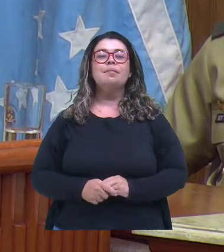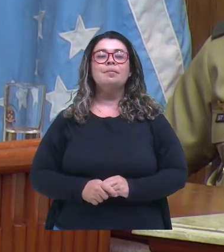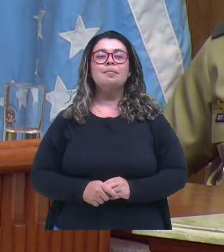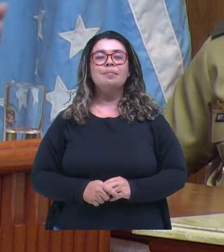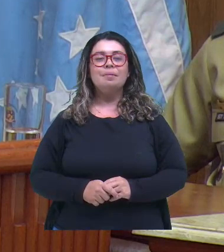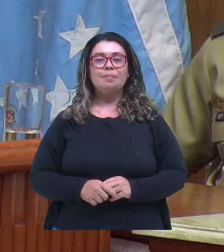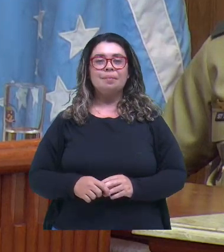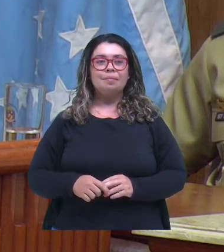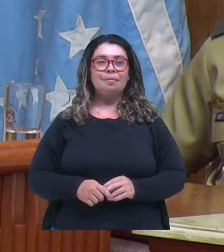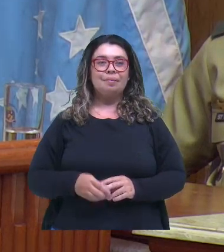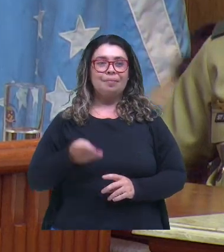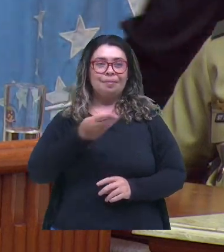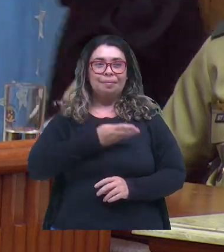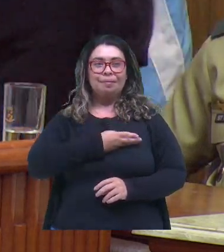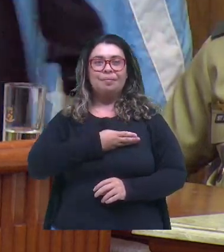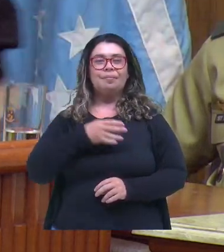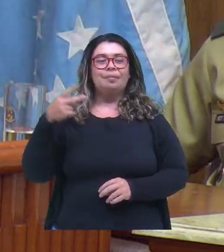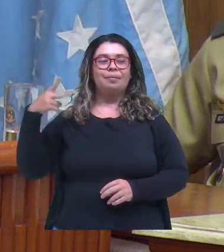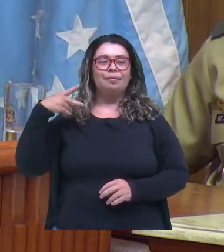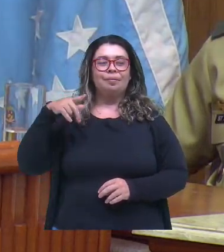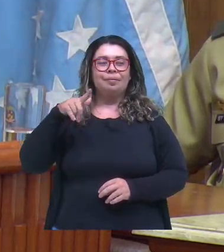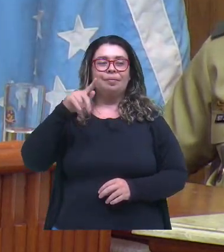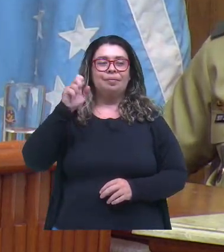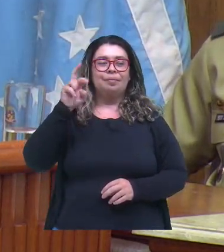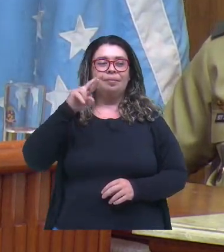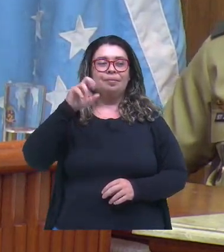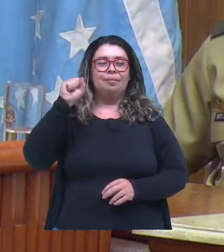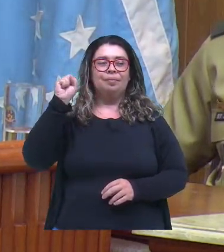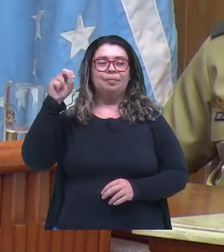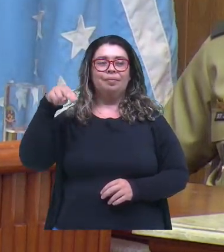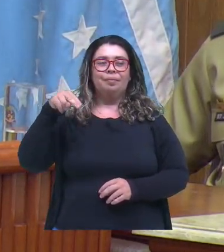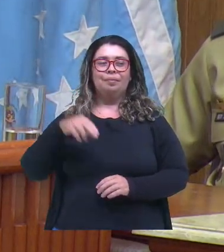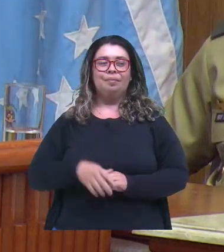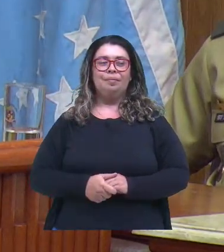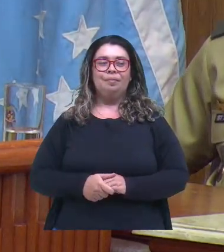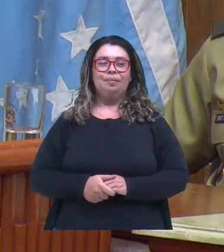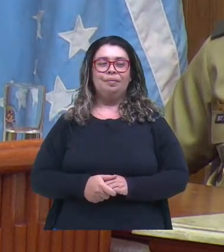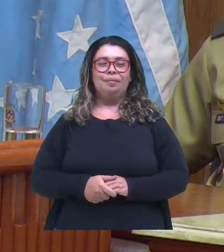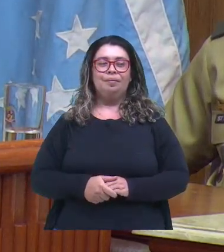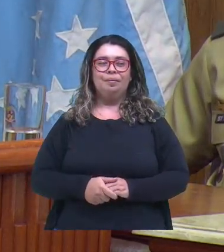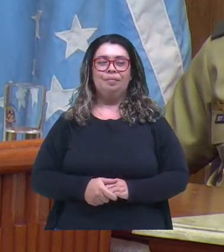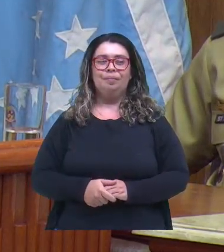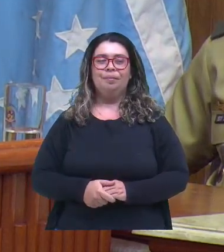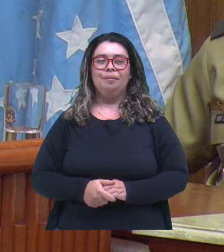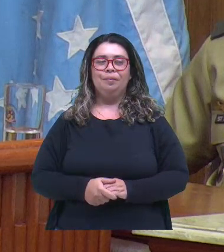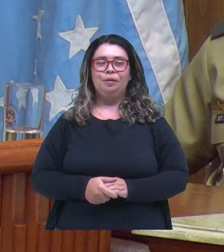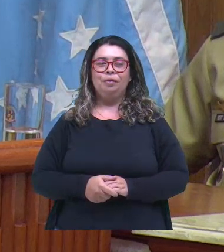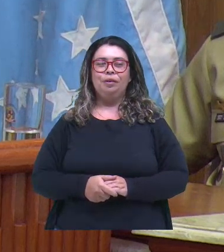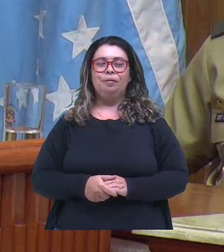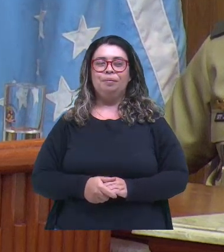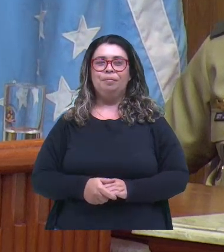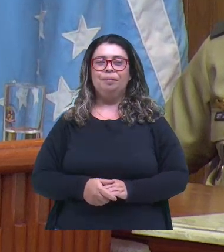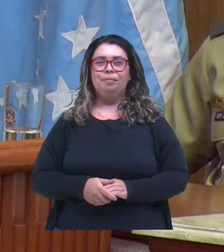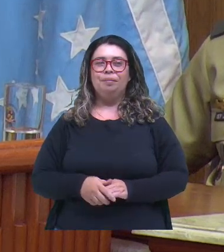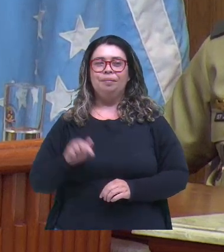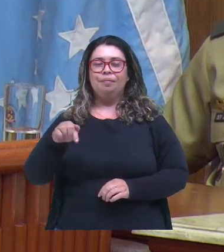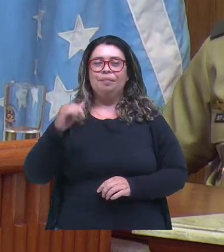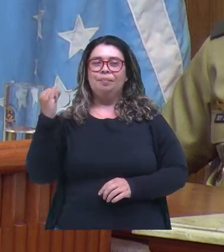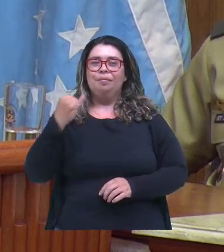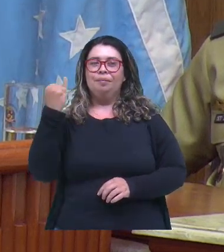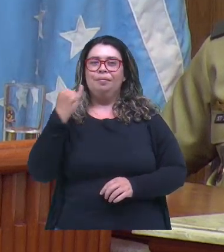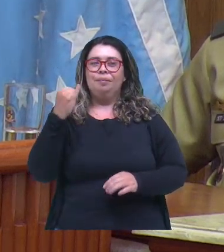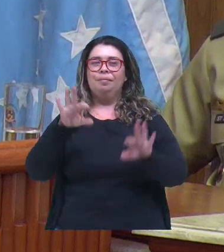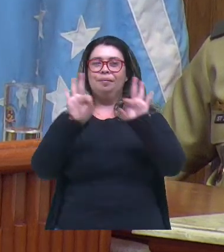que o nosso amigo aqui, vereador Gerson, do qual também parabenizo, né, por esse importante projeto aqui na